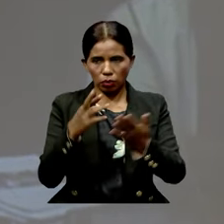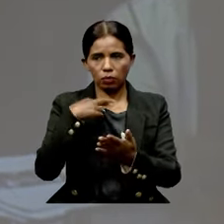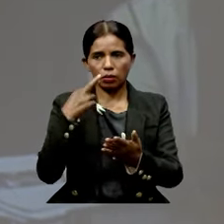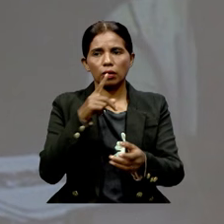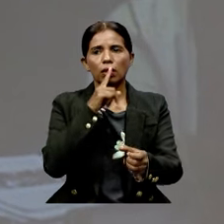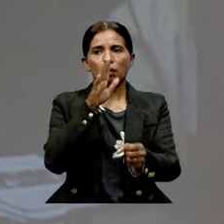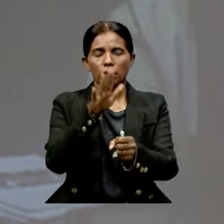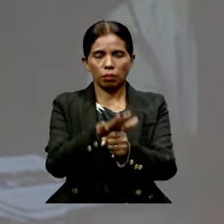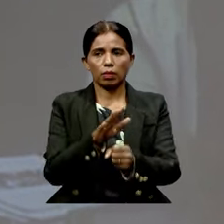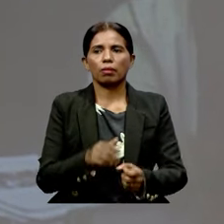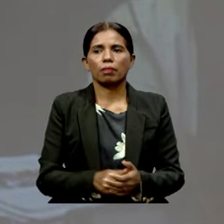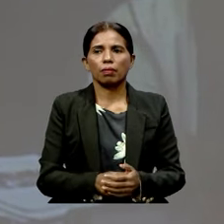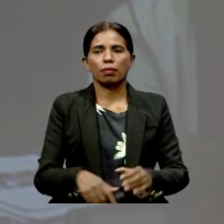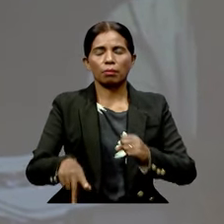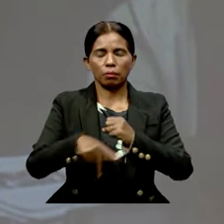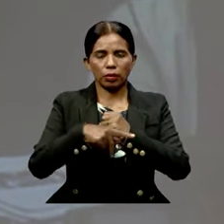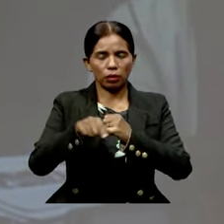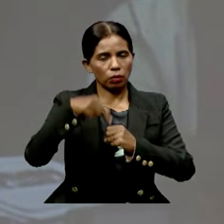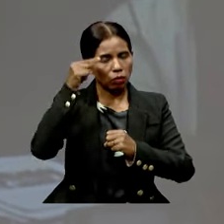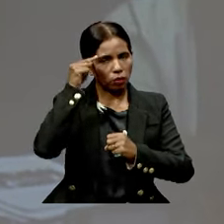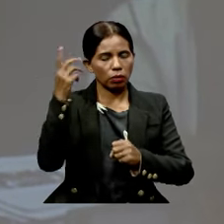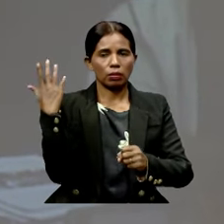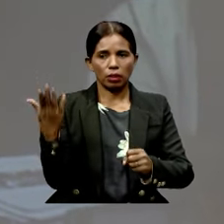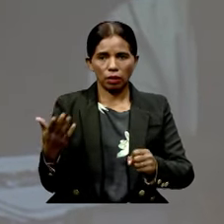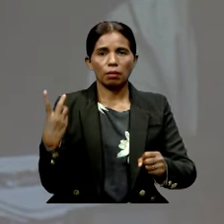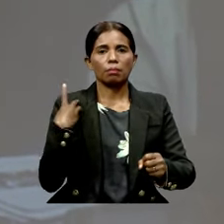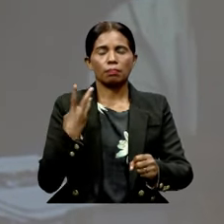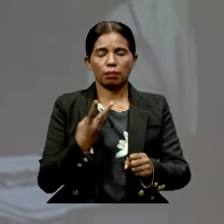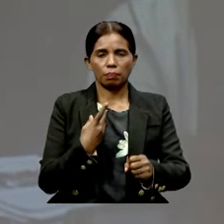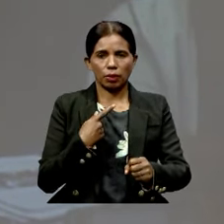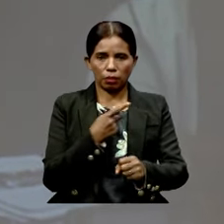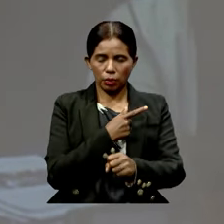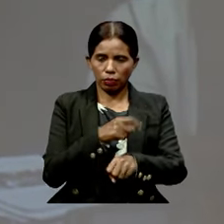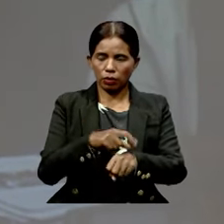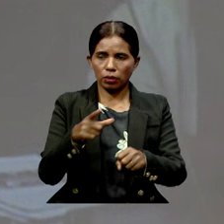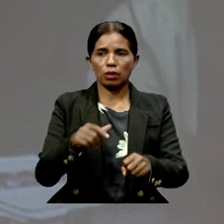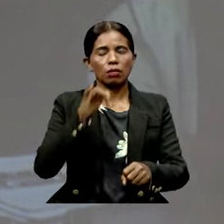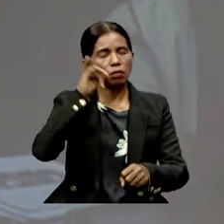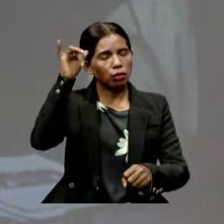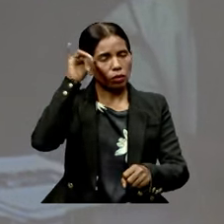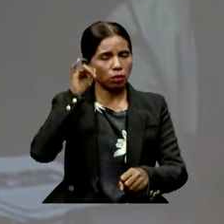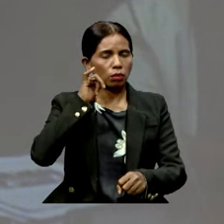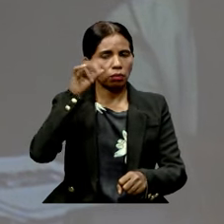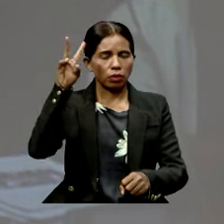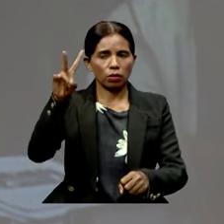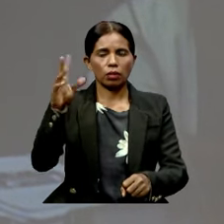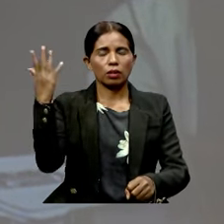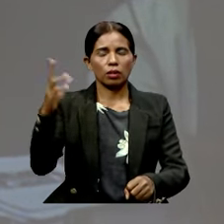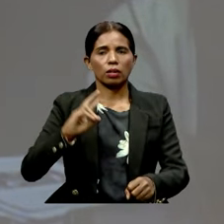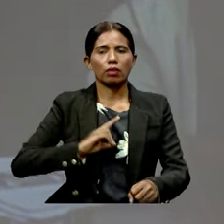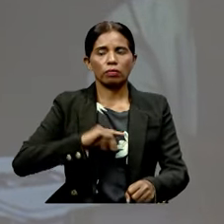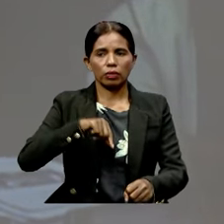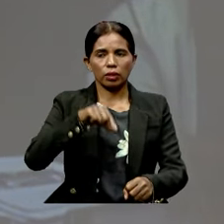promessa. Bancada governo nem e parlamento né. Mas orsei que urba em rua e haunia vike que postula que